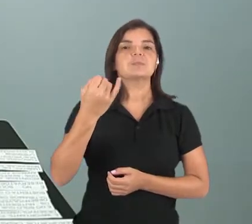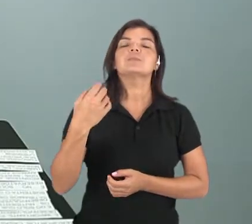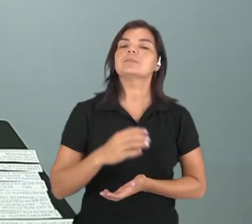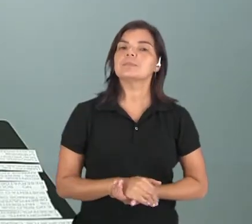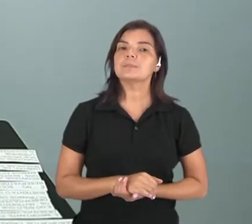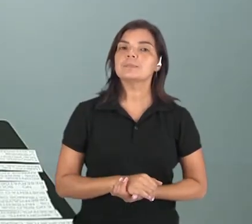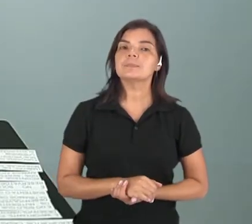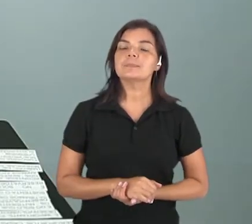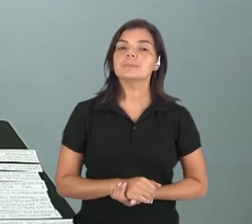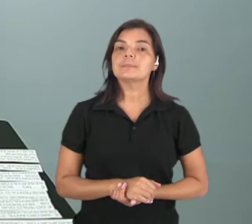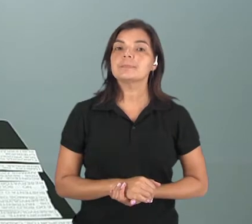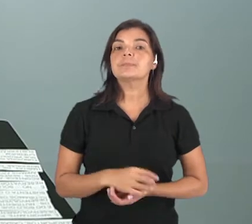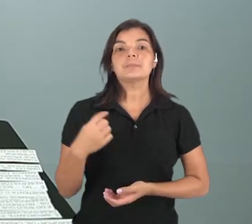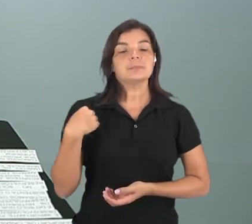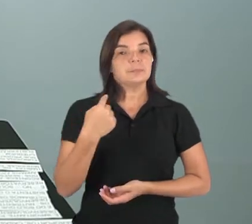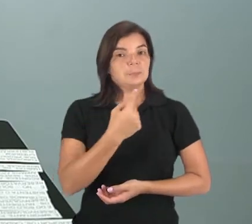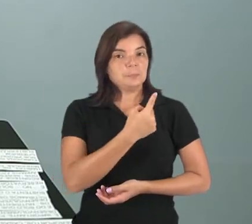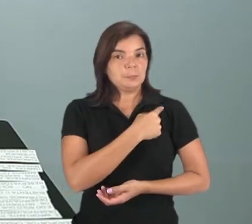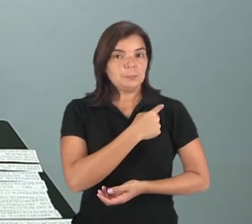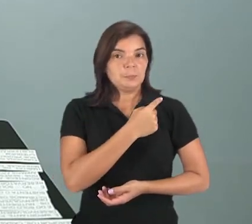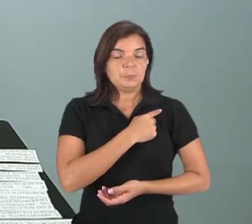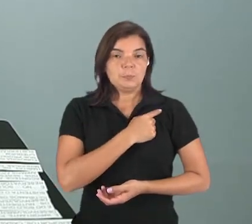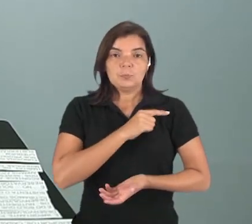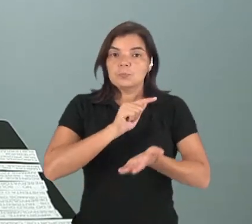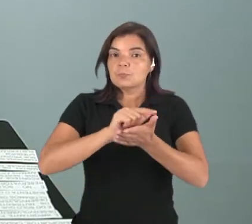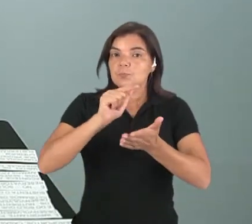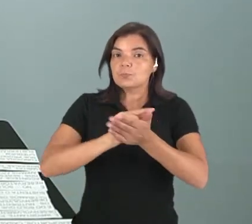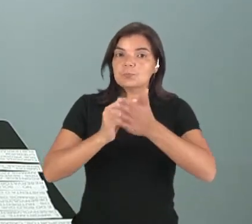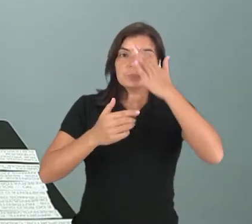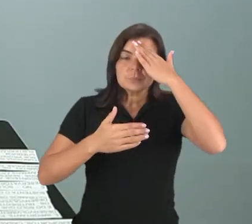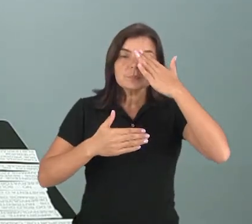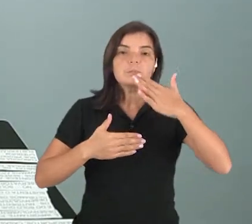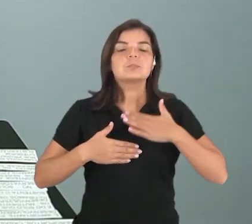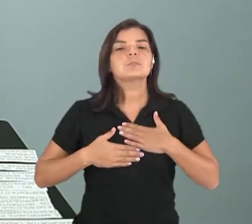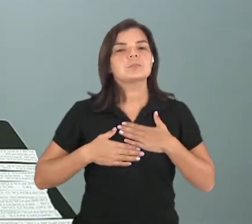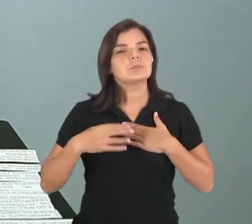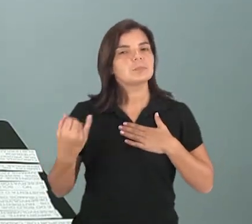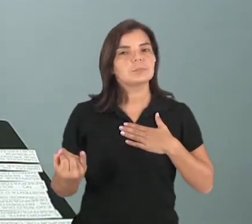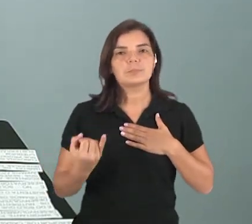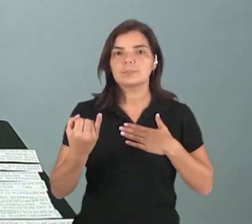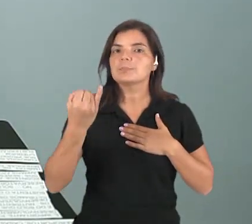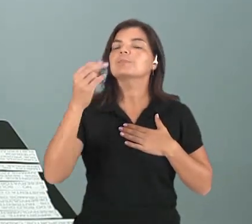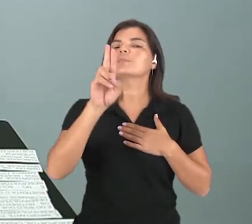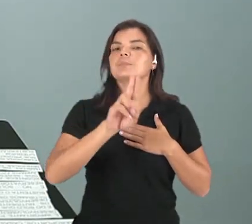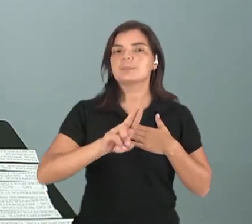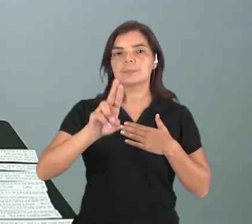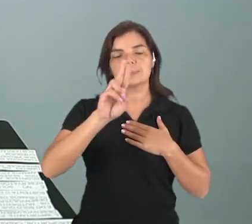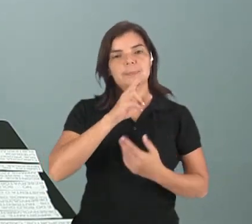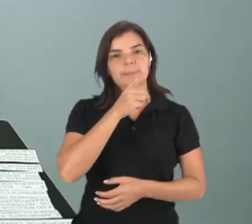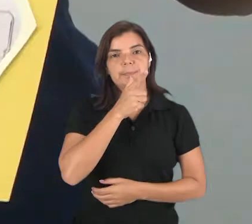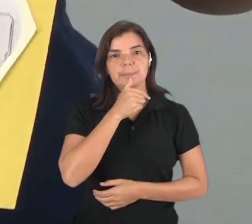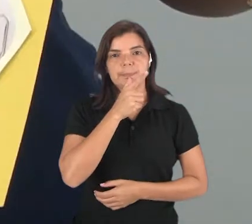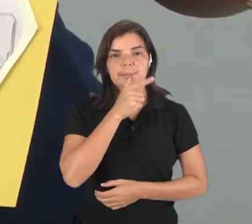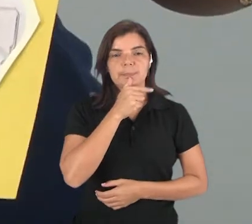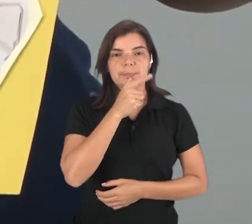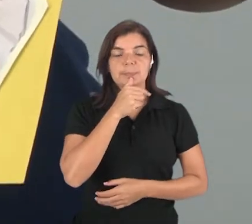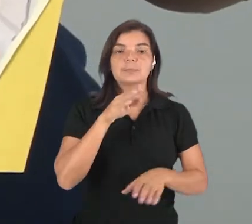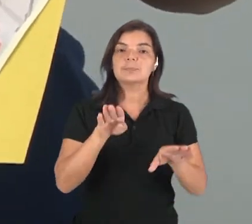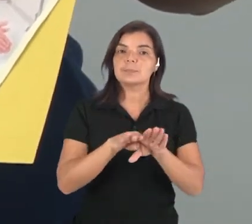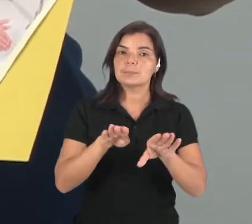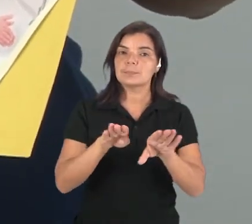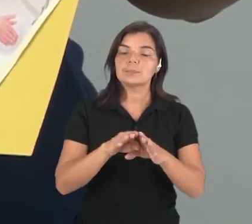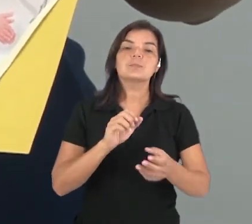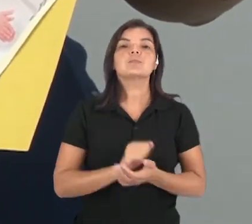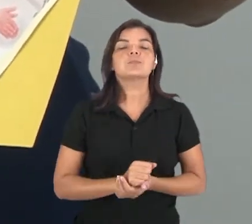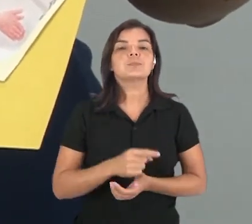fundamental. Para a nossa higiene, é essencial o uso da água. O uso de água ele é essencial